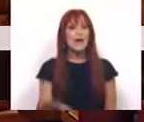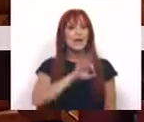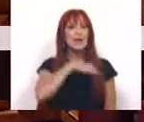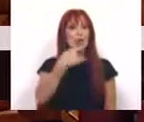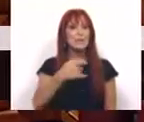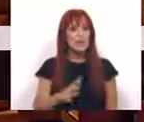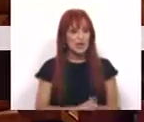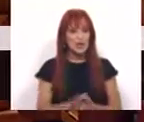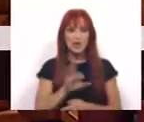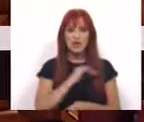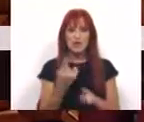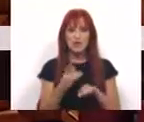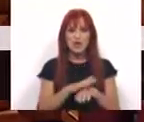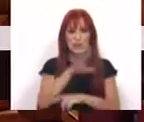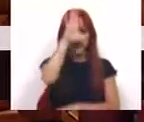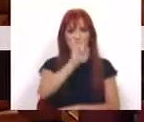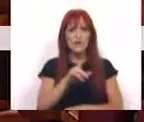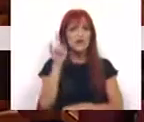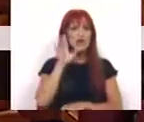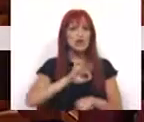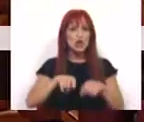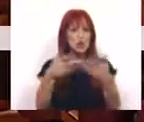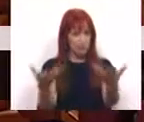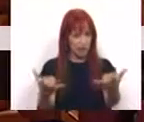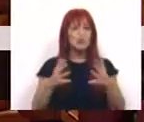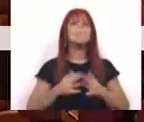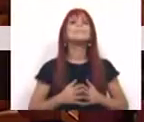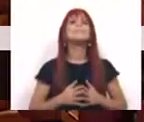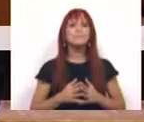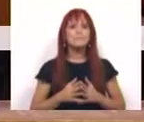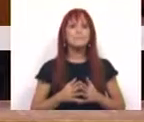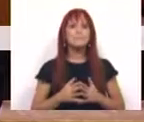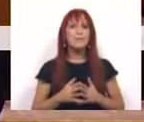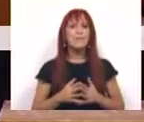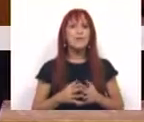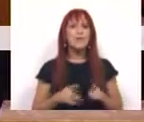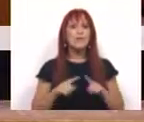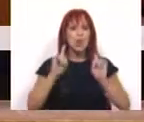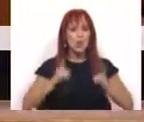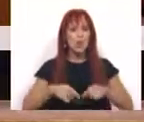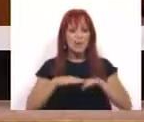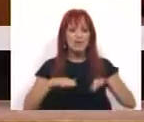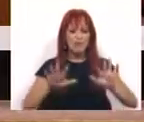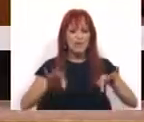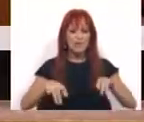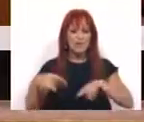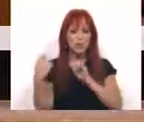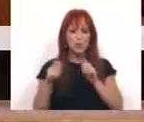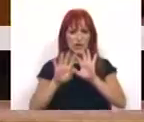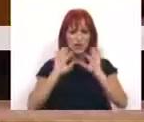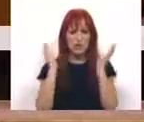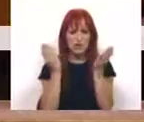Senhor Presidente, senhores membros do Governo, senhoras e senhores deputados, ao iniciarmos a fase final da discussão